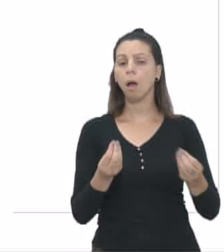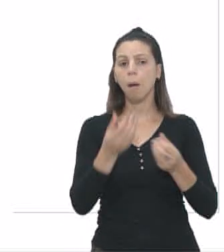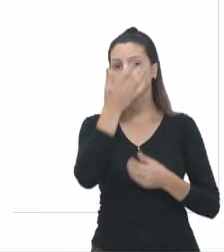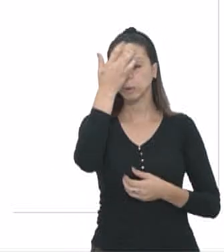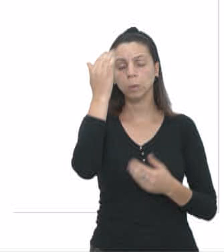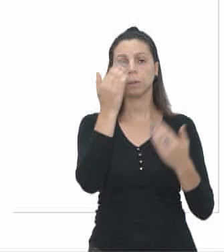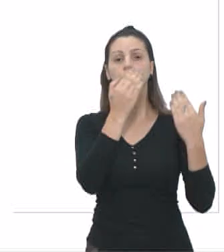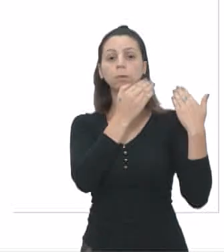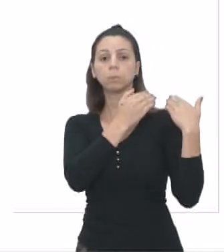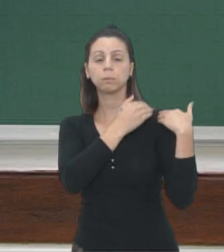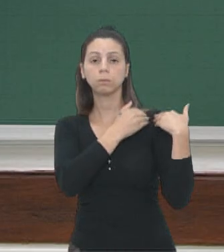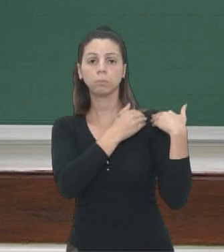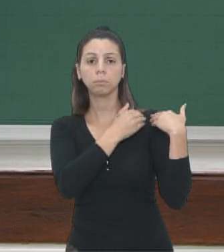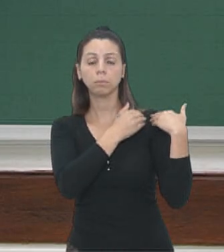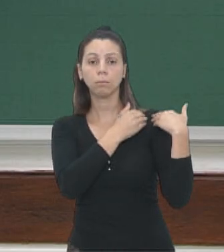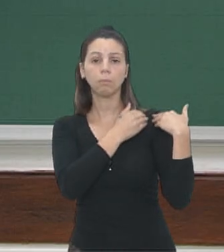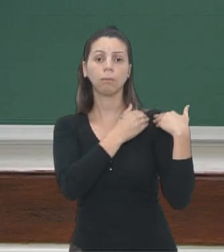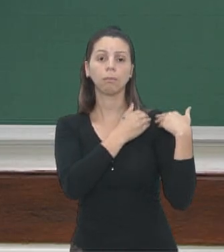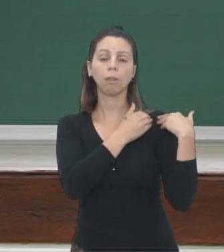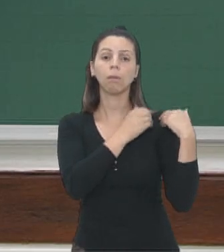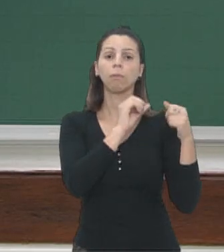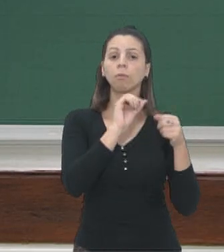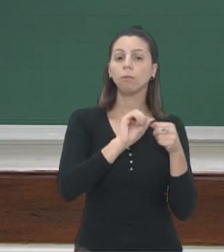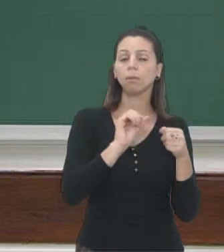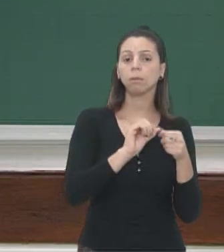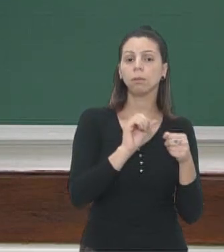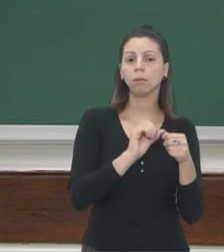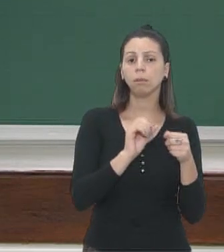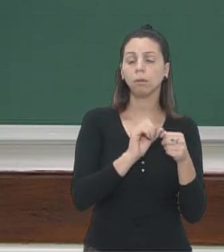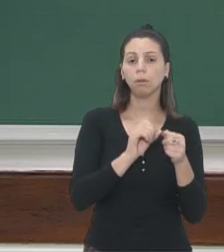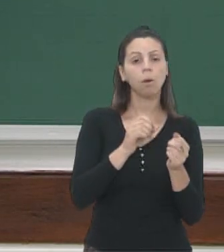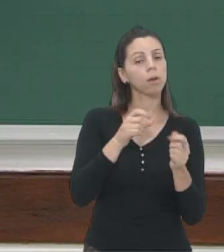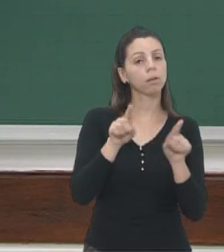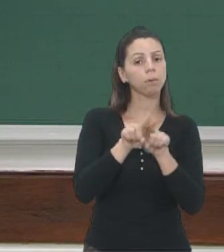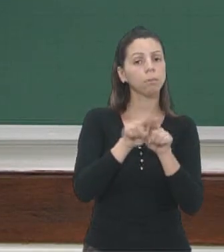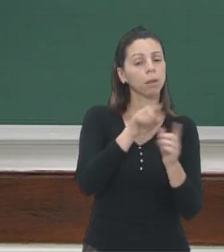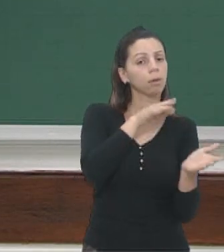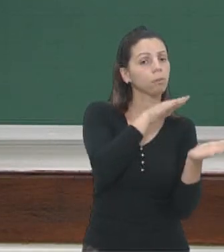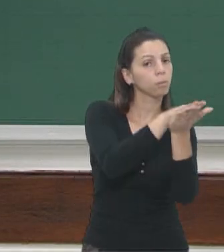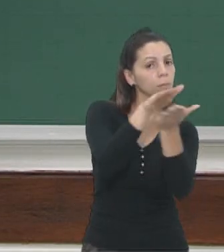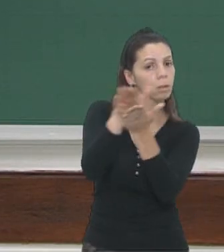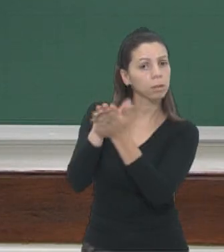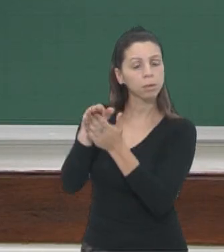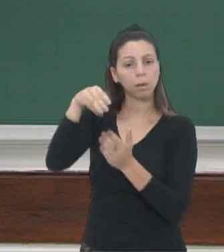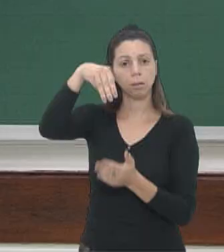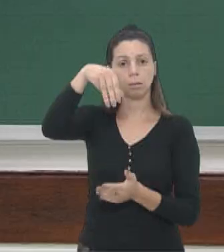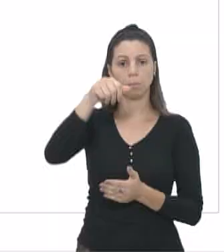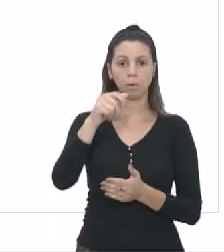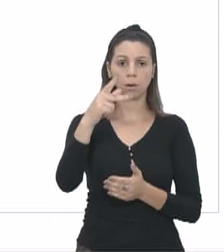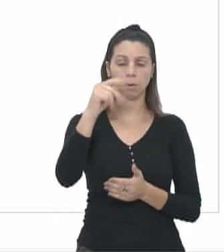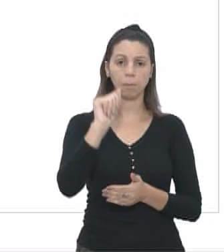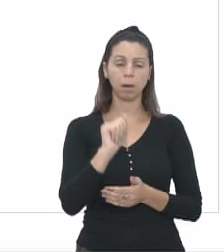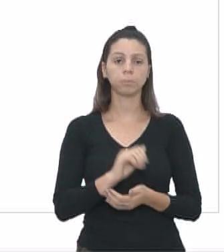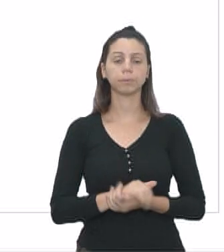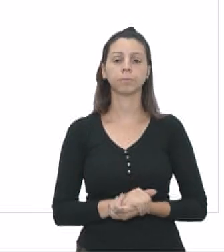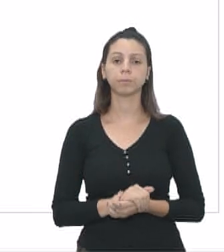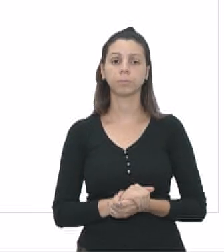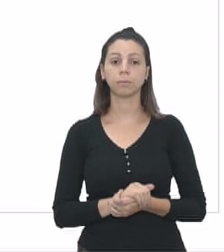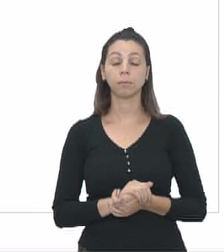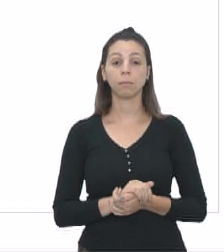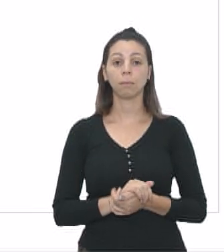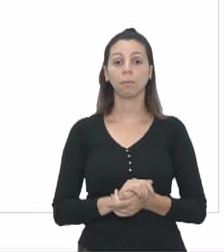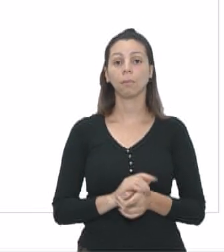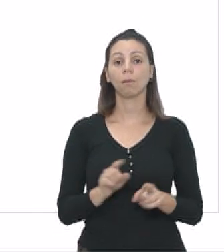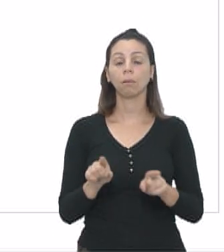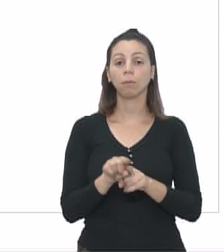o responsável pela produção ou pela publicação deste mapa. Outra coisa que nós temos é a orientação do